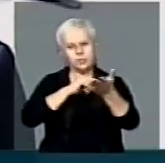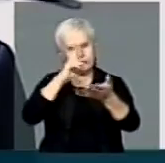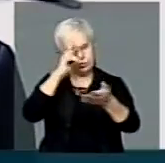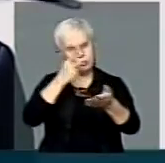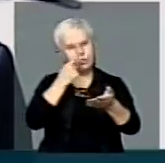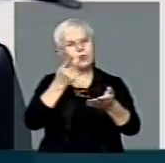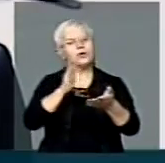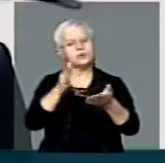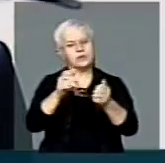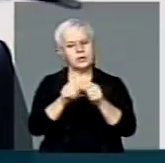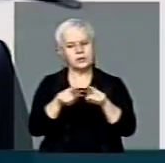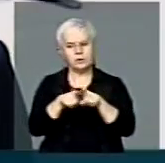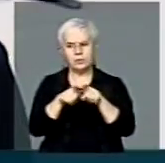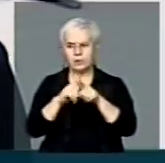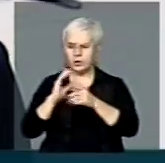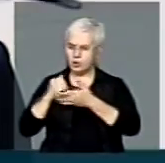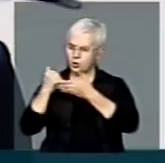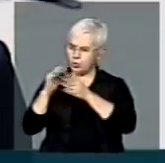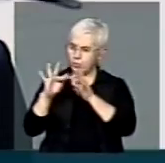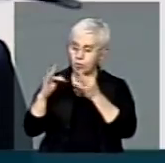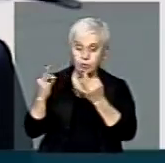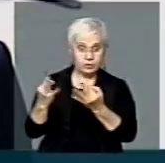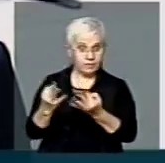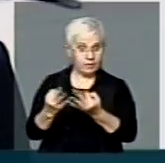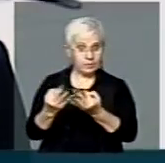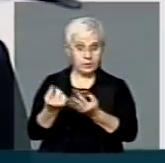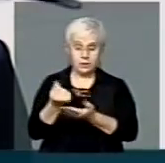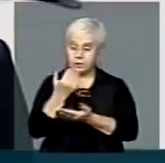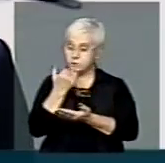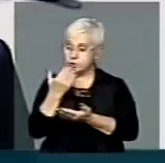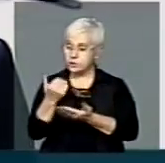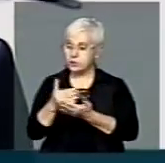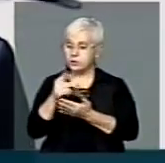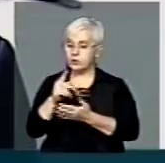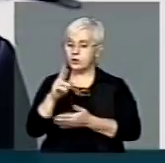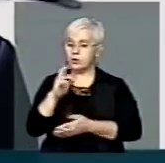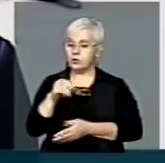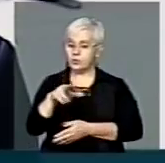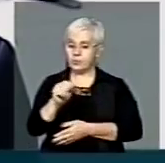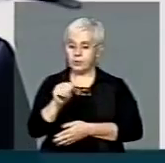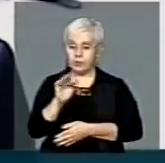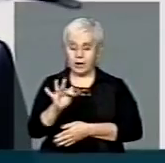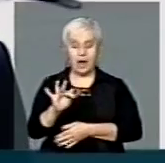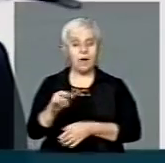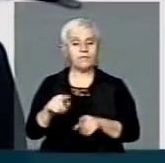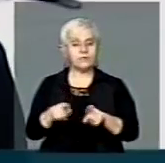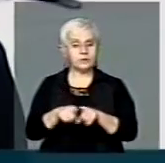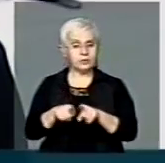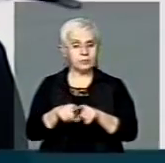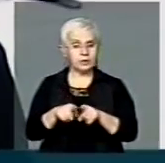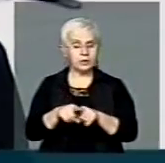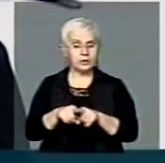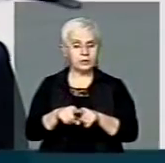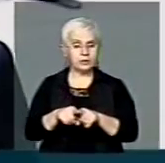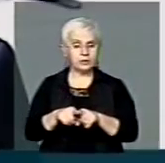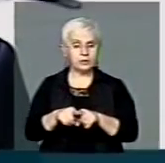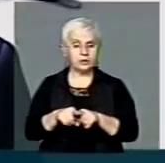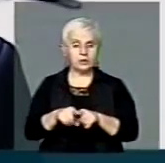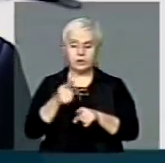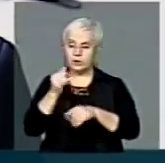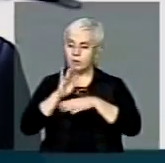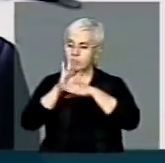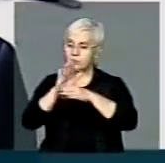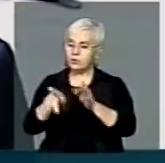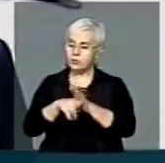falou, o Bolsa Família, o Pronaf para o agricultor, o Defeso para o